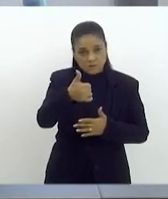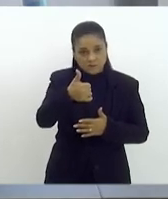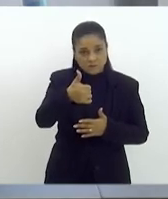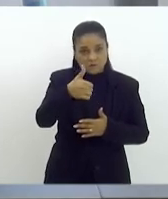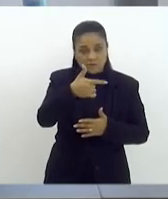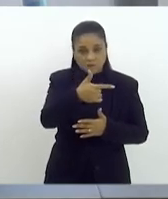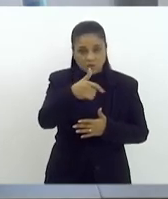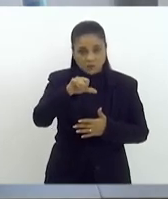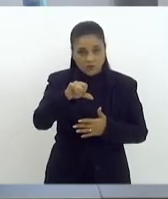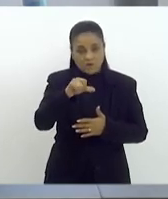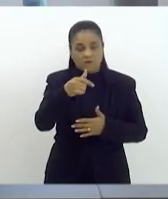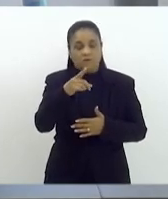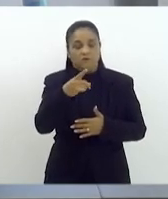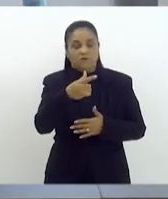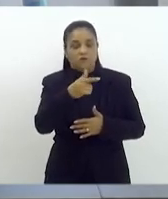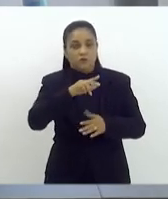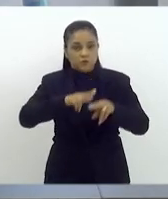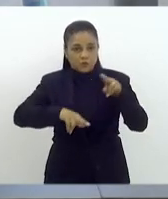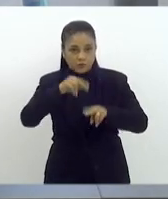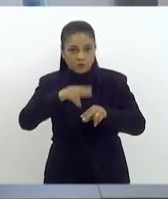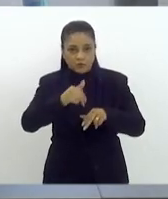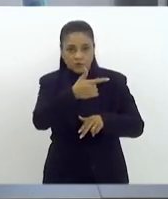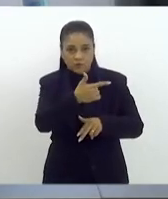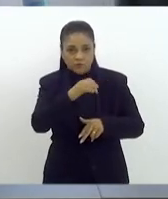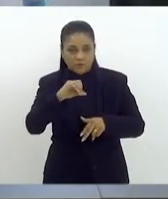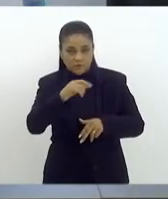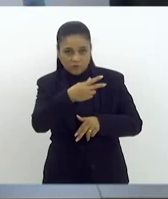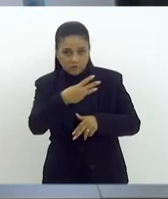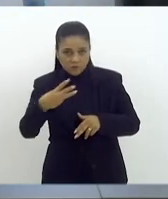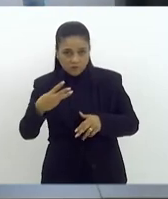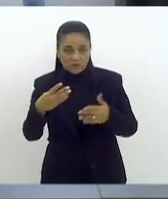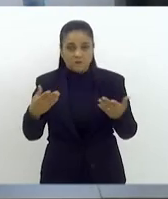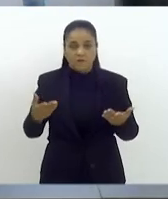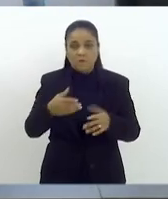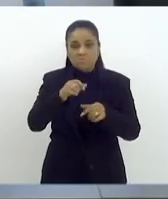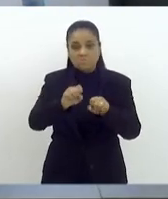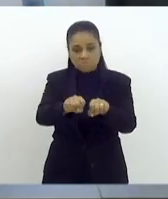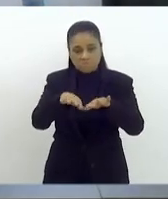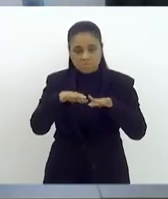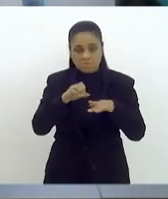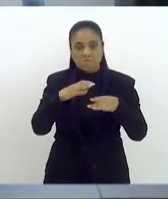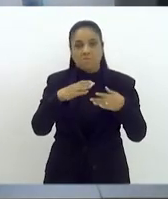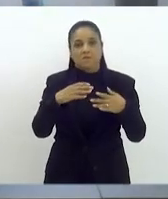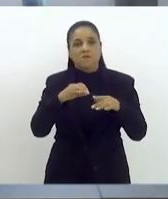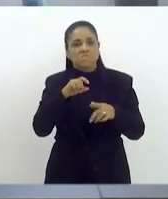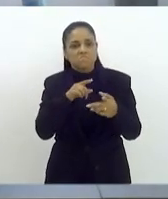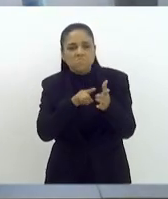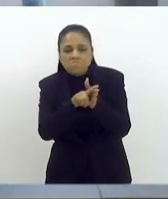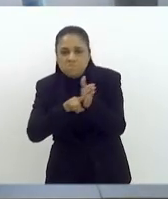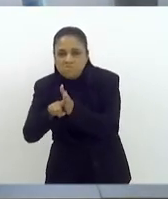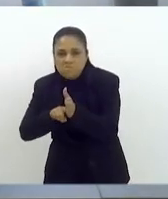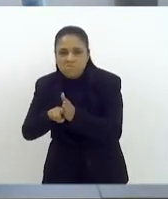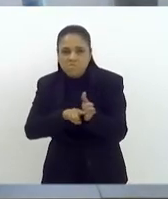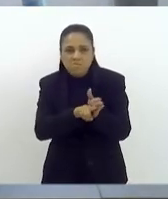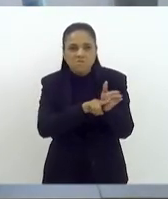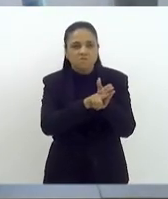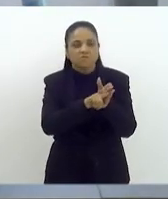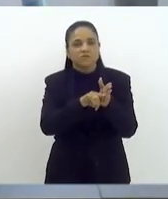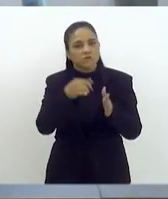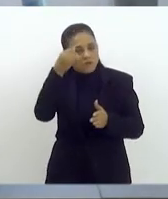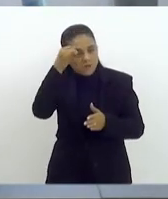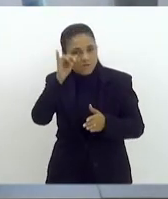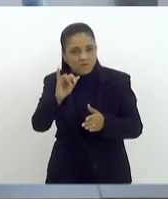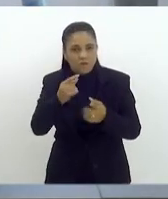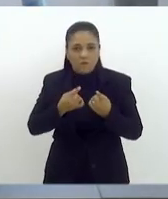na condição de presidente da Comissão parlamentar de inquérito destinada apurar as causas e formas de prevenção